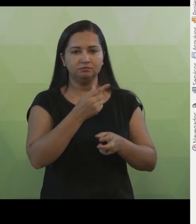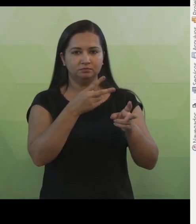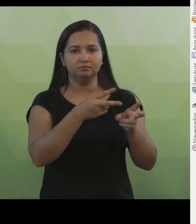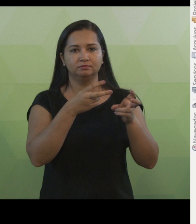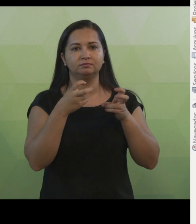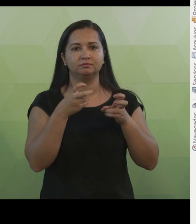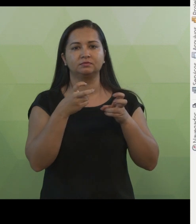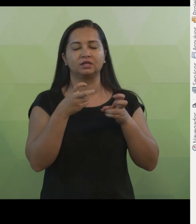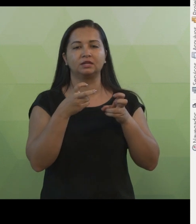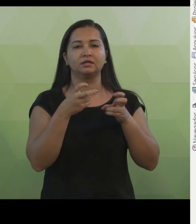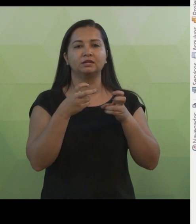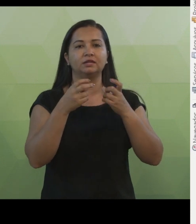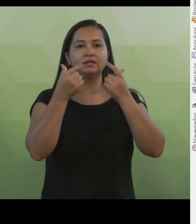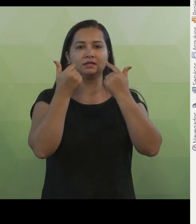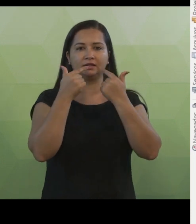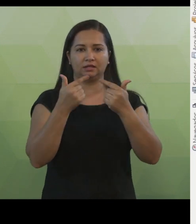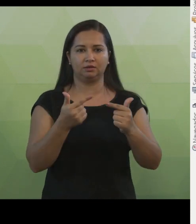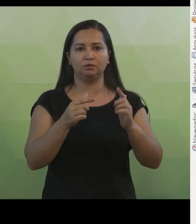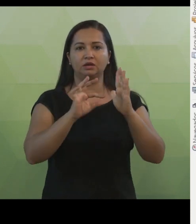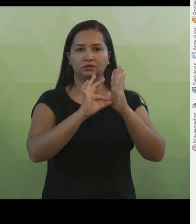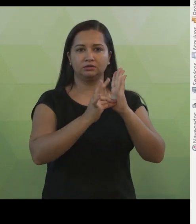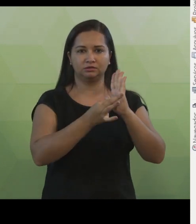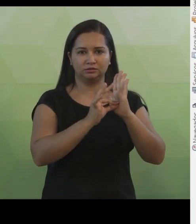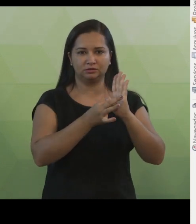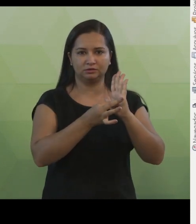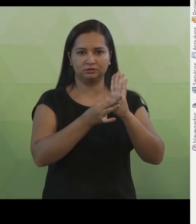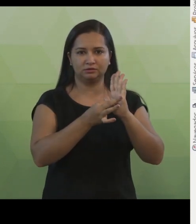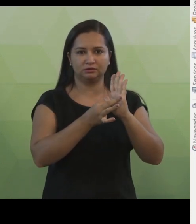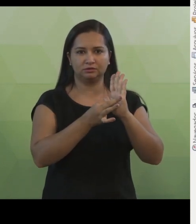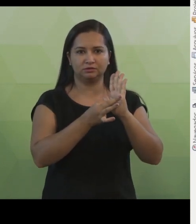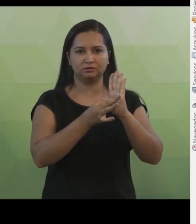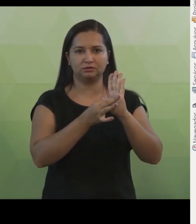Isso aqui eu vou deixar assim por enquanto.